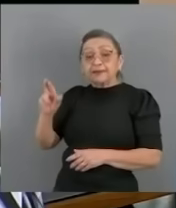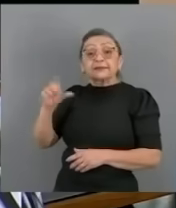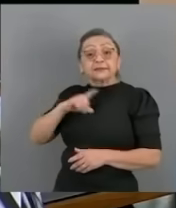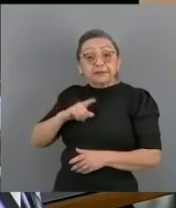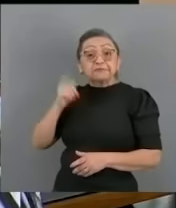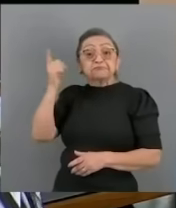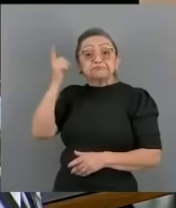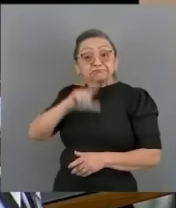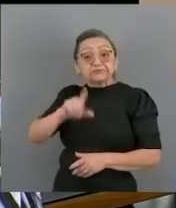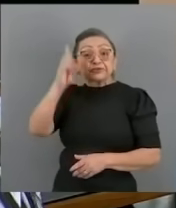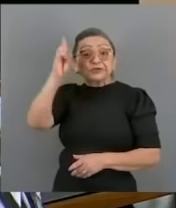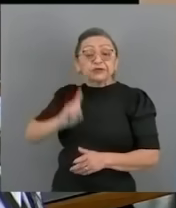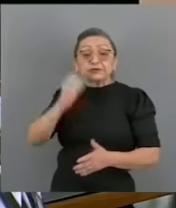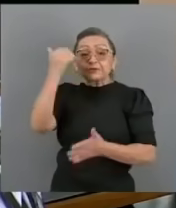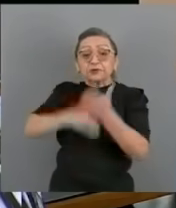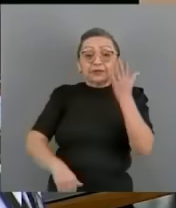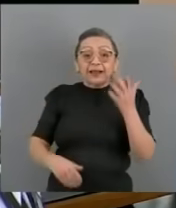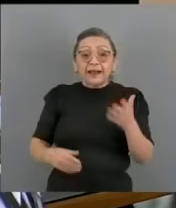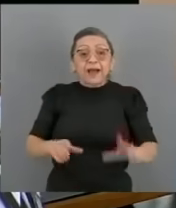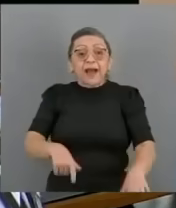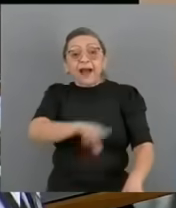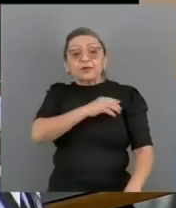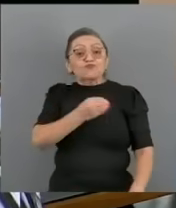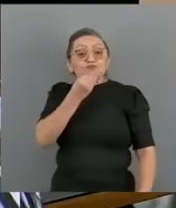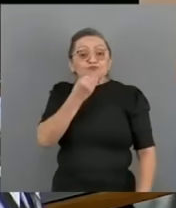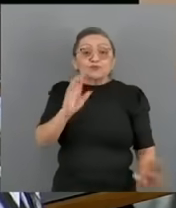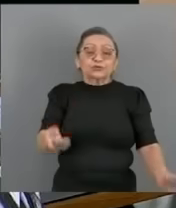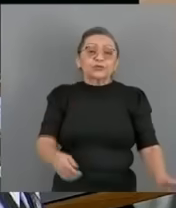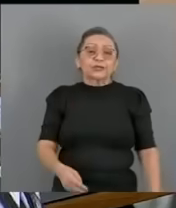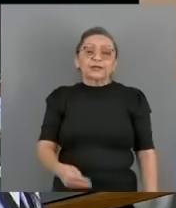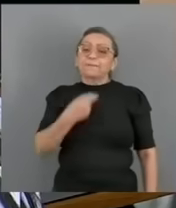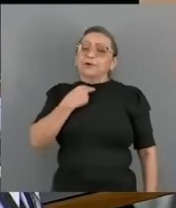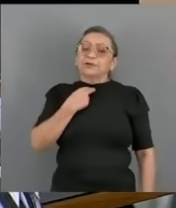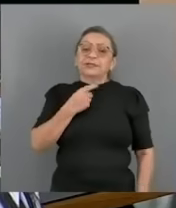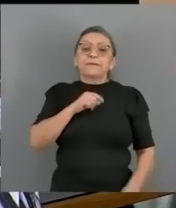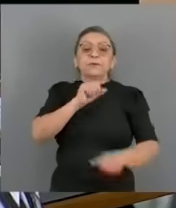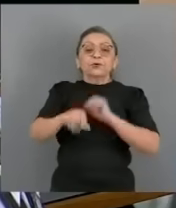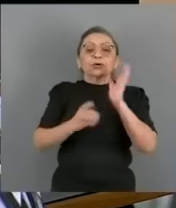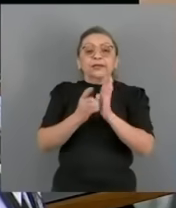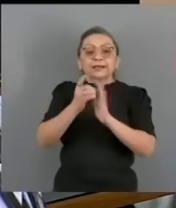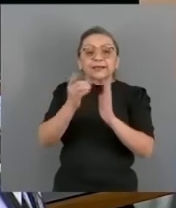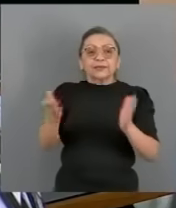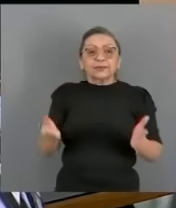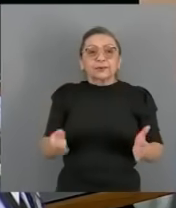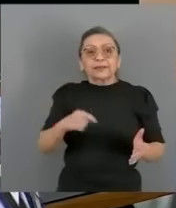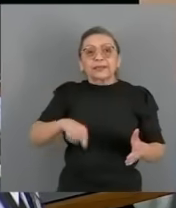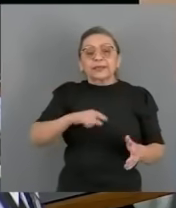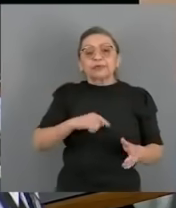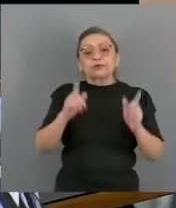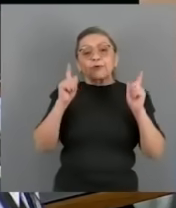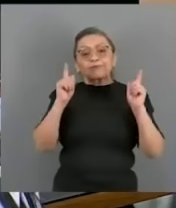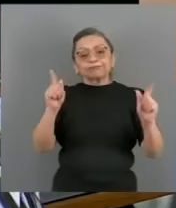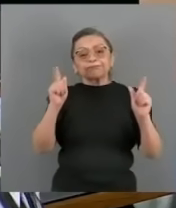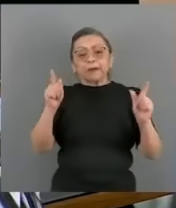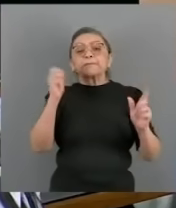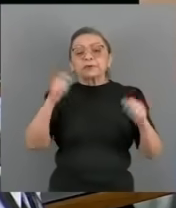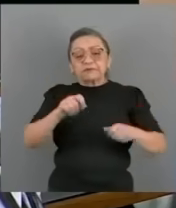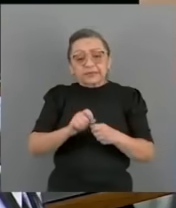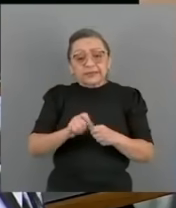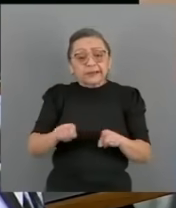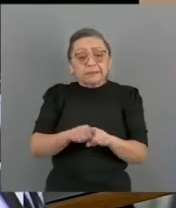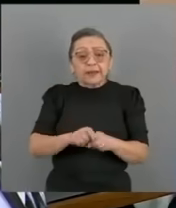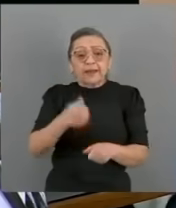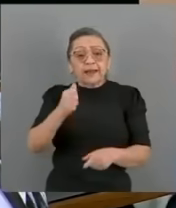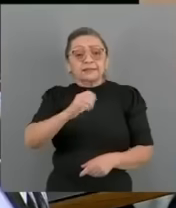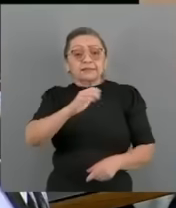de aposentados e aposentadas. Não podia. Eles mudaram o decreto para que os Golden Boys pudessem fazer a